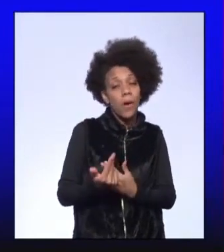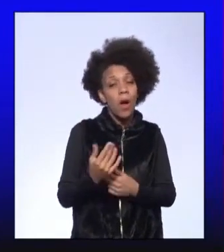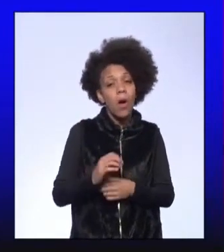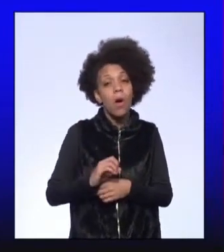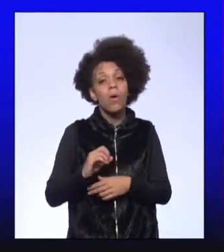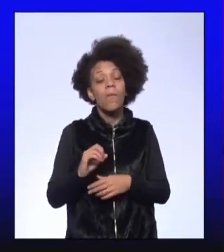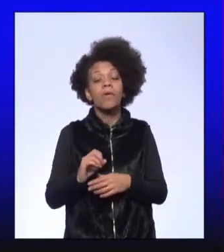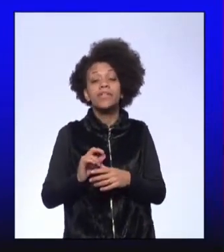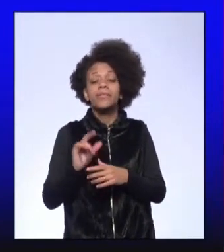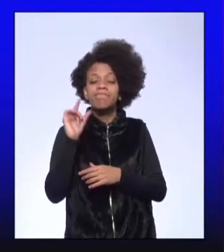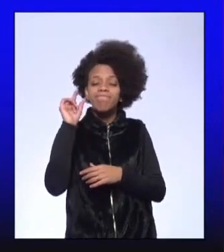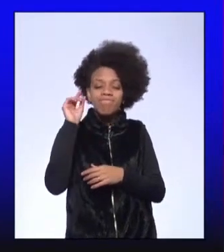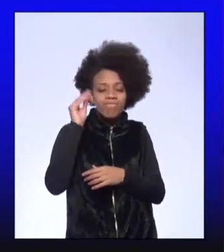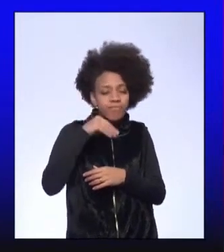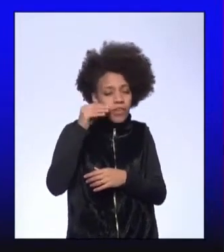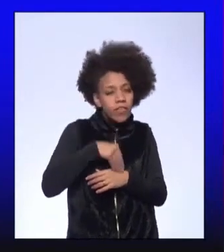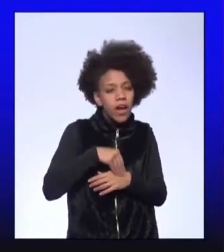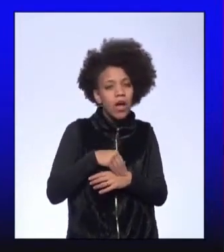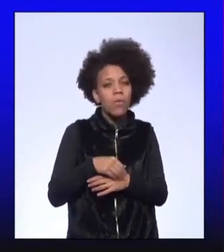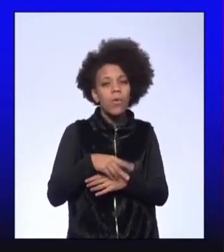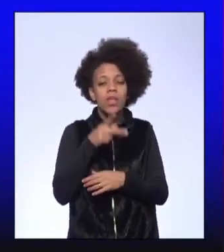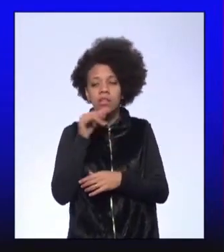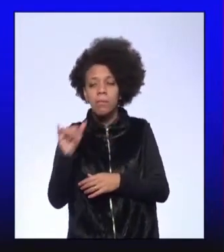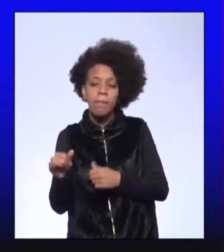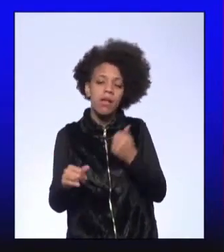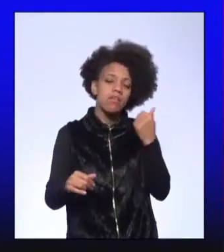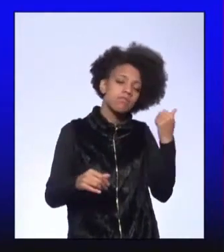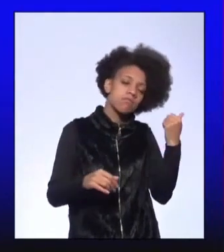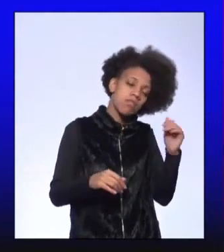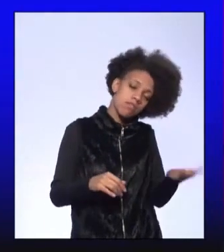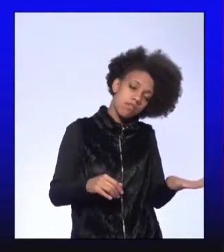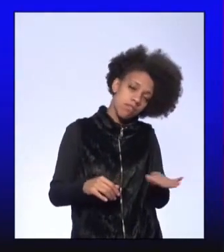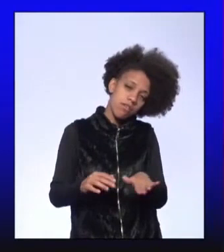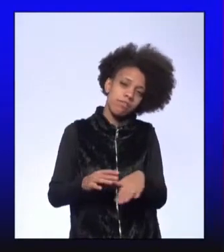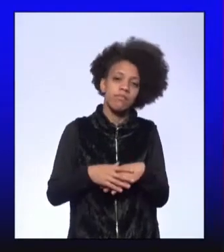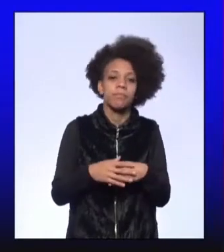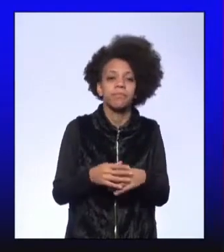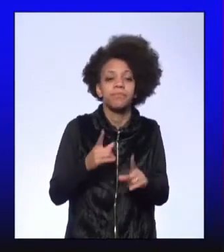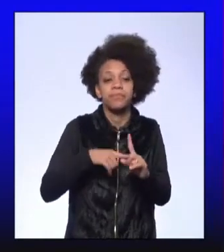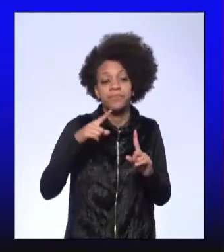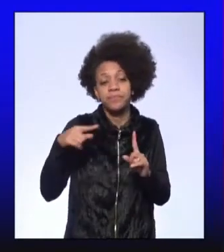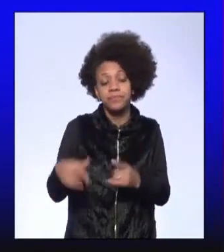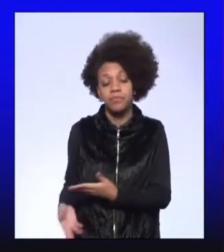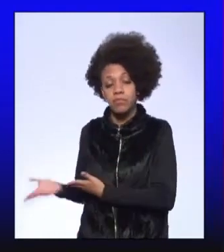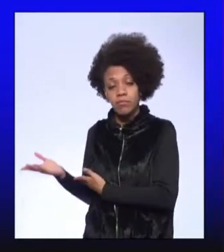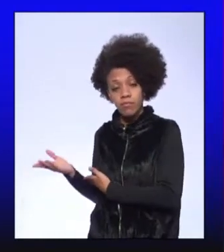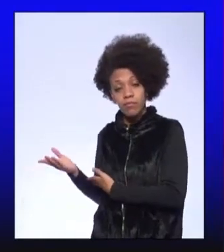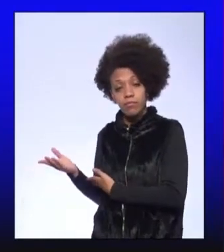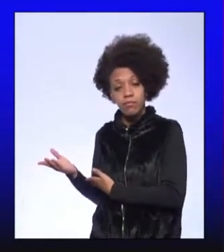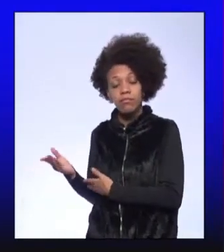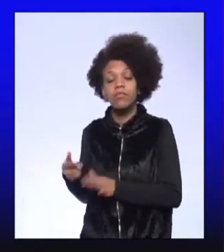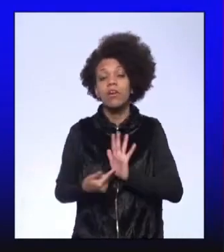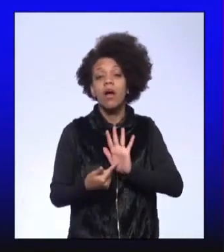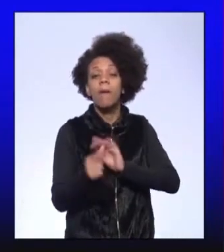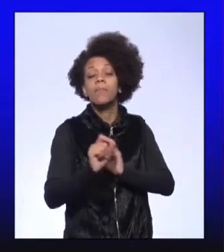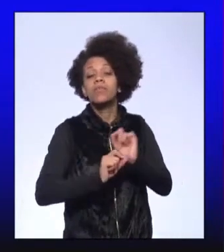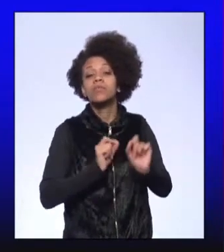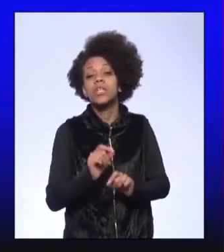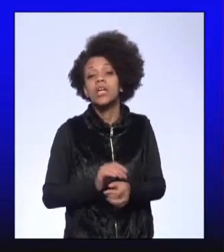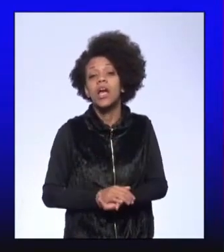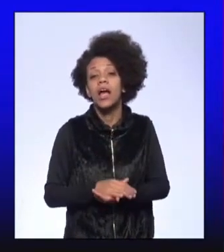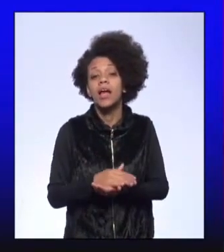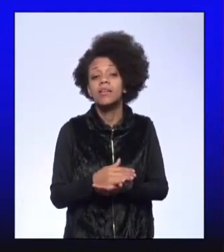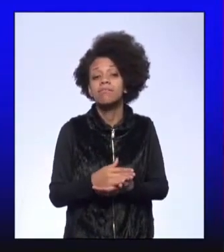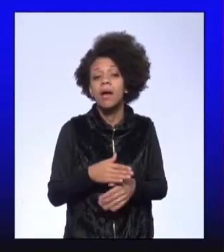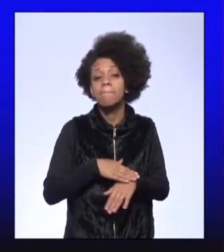com muito menos frequência entre pais e crianças. No gráfico de baixo, a gente mostra que depois de mais de